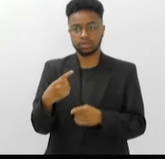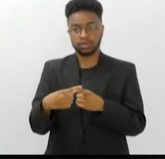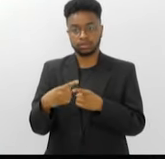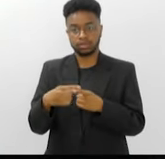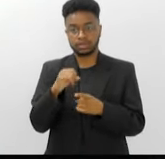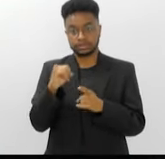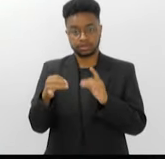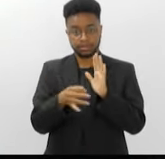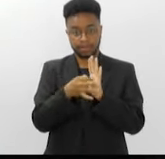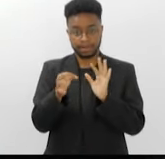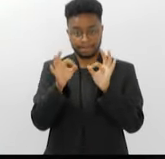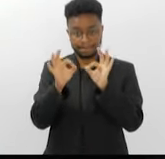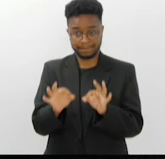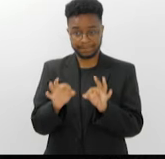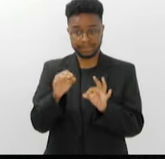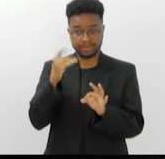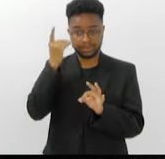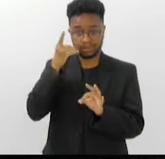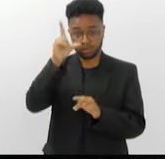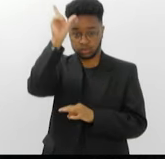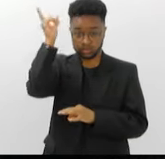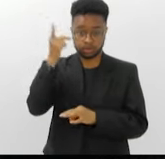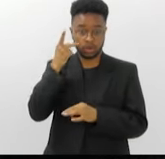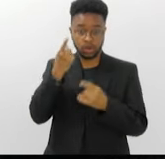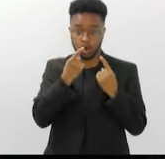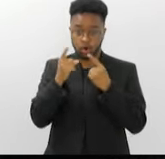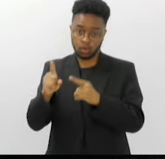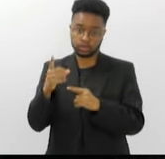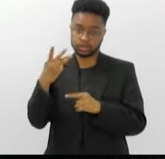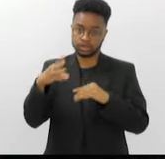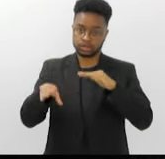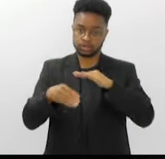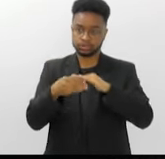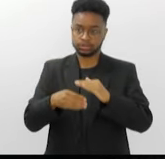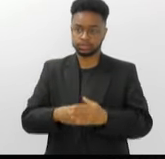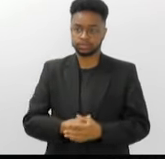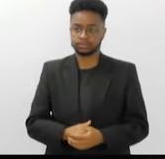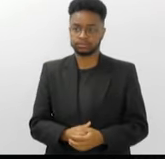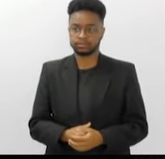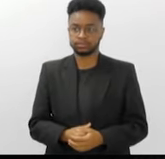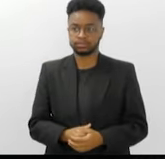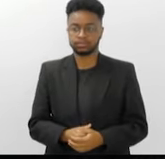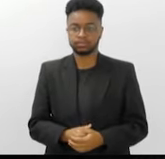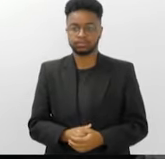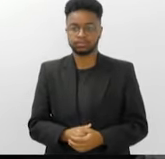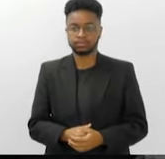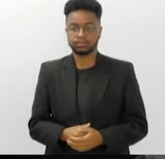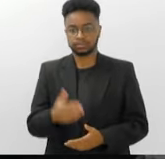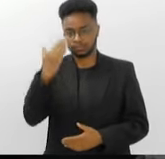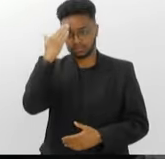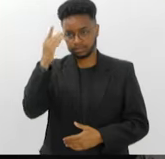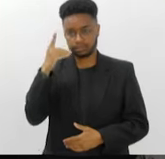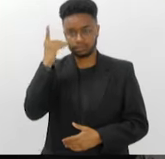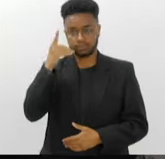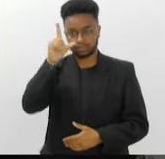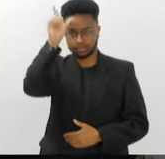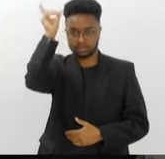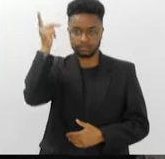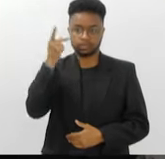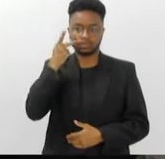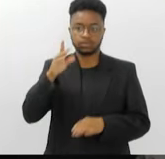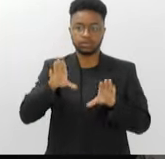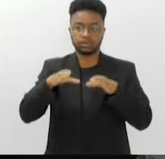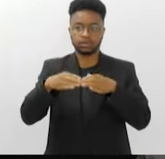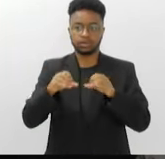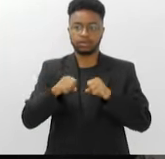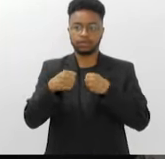parecer mesmo, deputado Luiz Paulo, era contrário às três emendas. Muito obrigado, deputado Luiz Paulo. Pela Comissão de